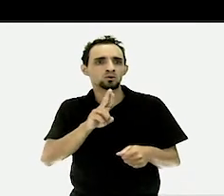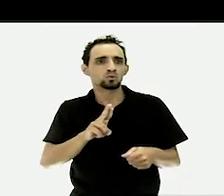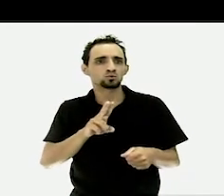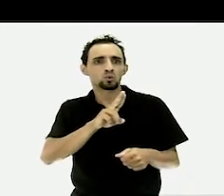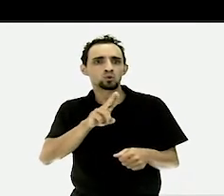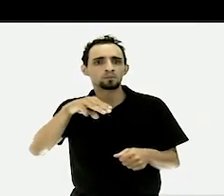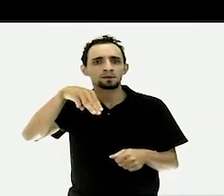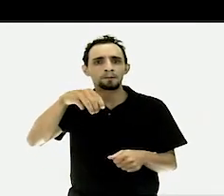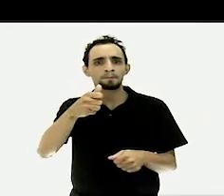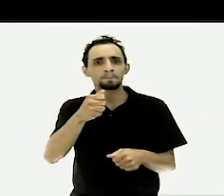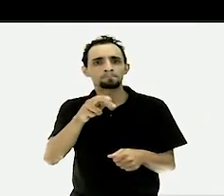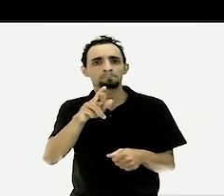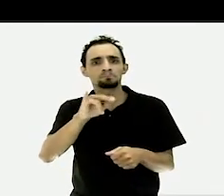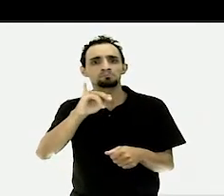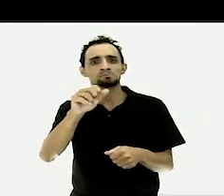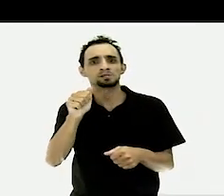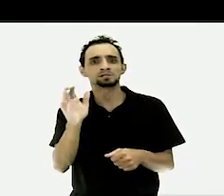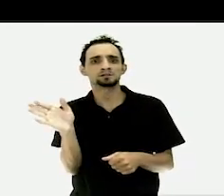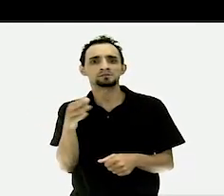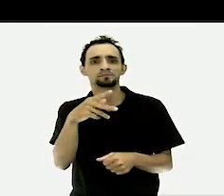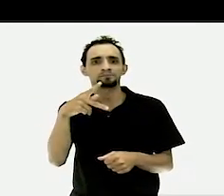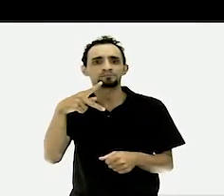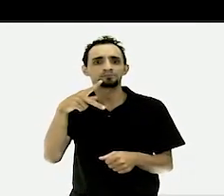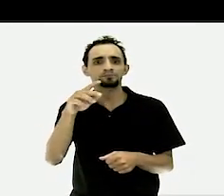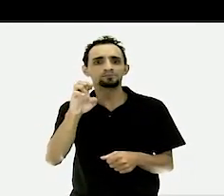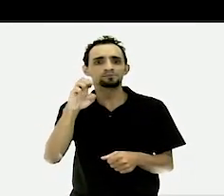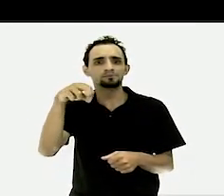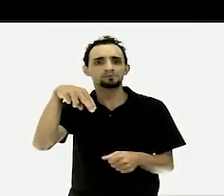Auro. Estão matando. Vai, de raiva,